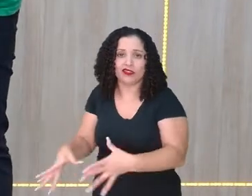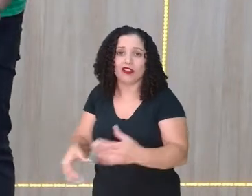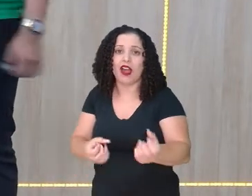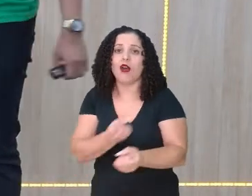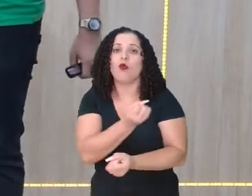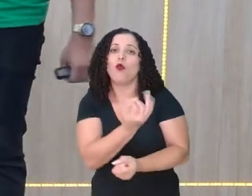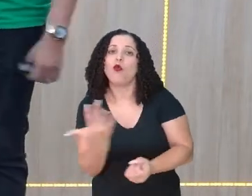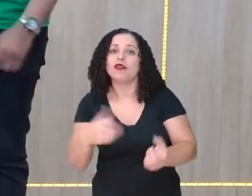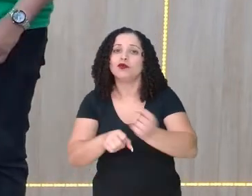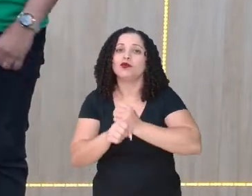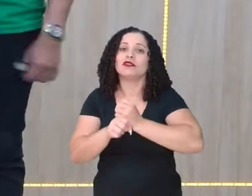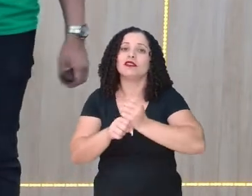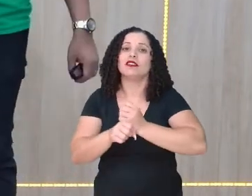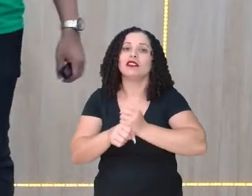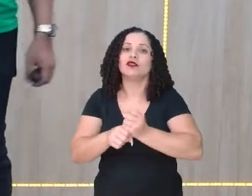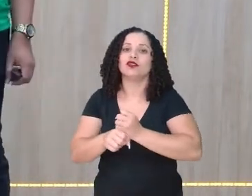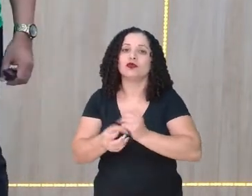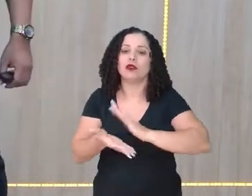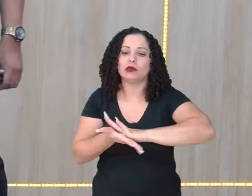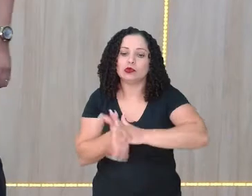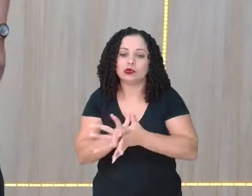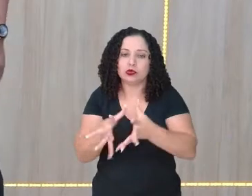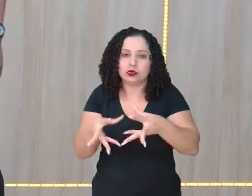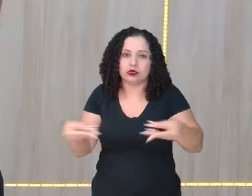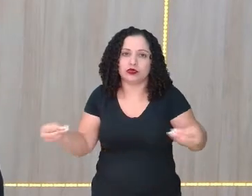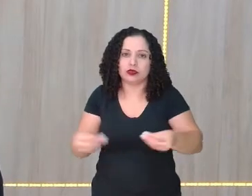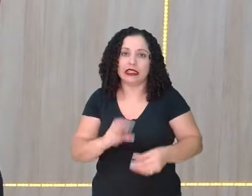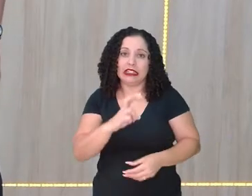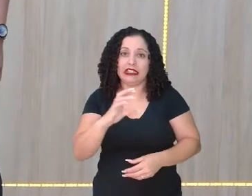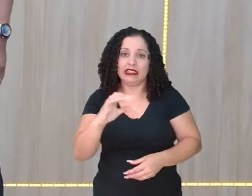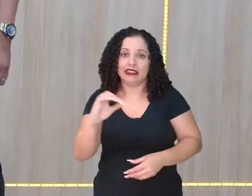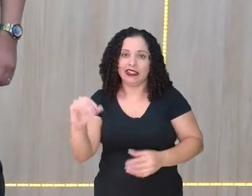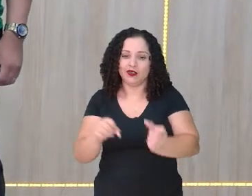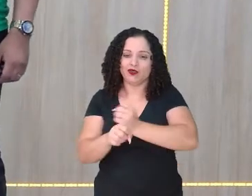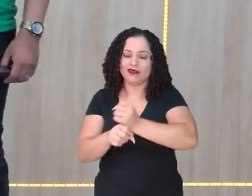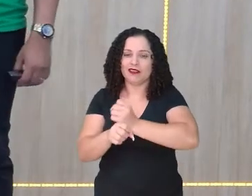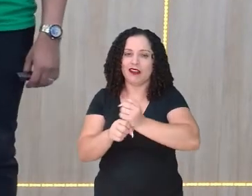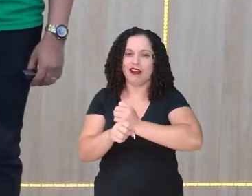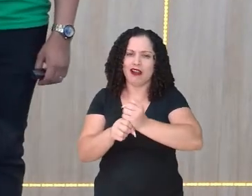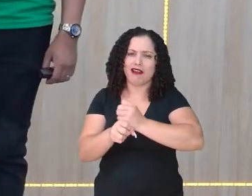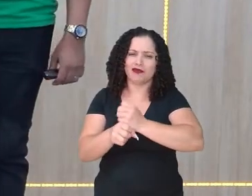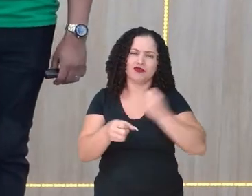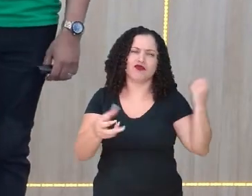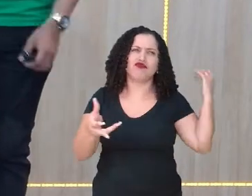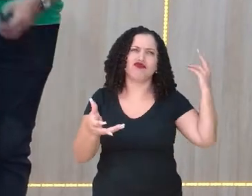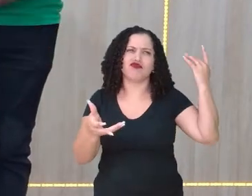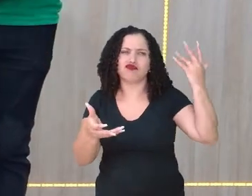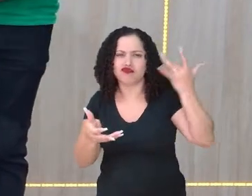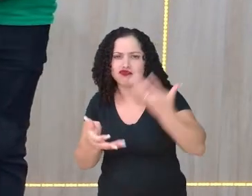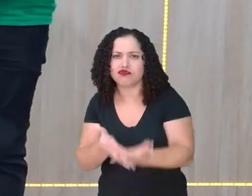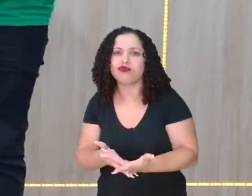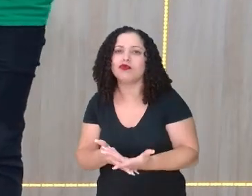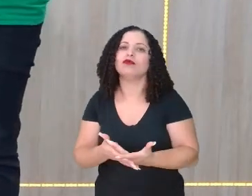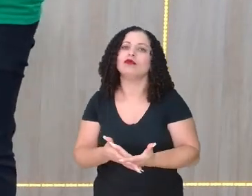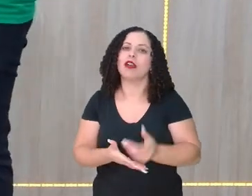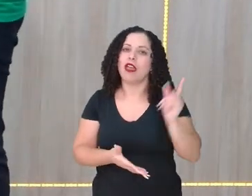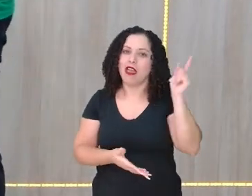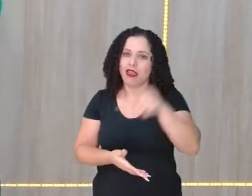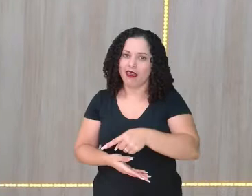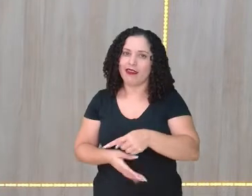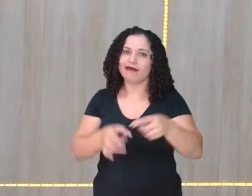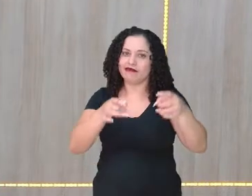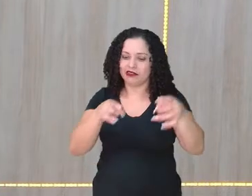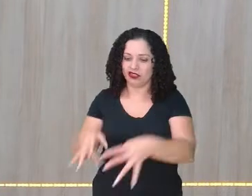500 years, 500 anos para poder se acabar, tá bom? Machucando a mãe natureza ali.